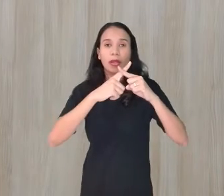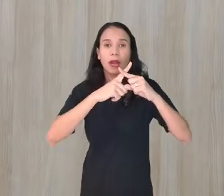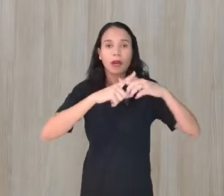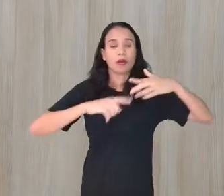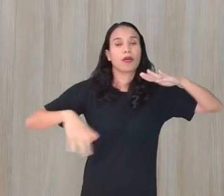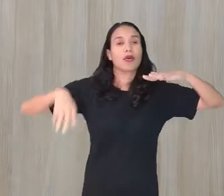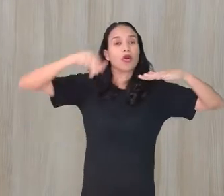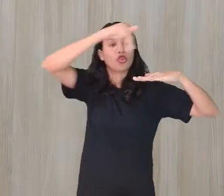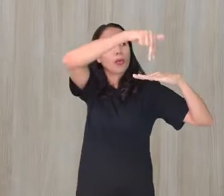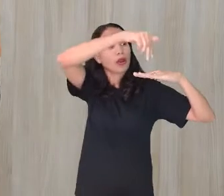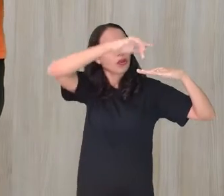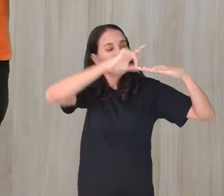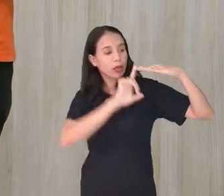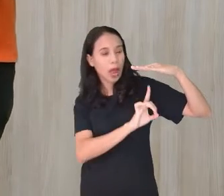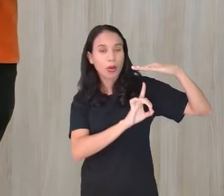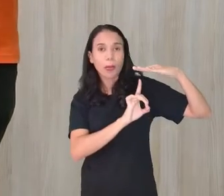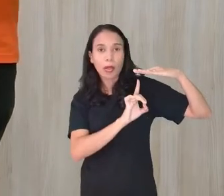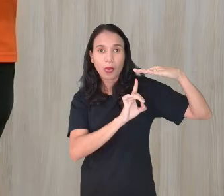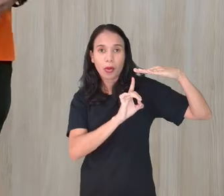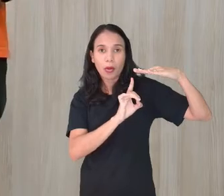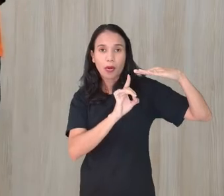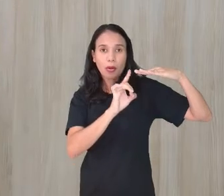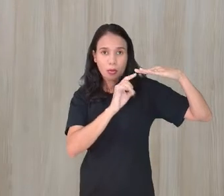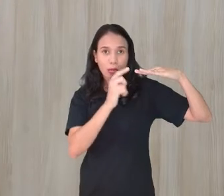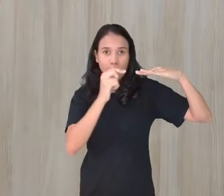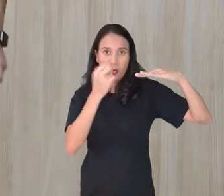numerador quanto o denominador pelo mesmo